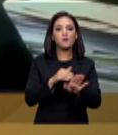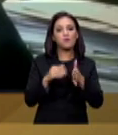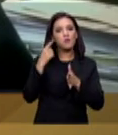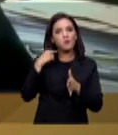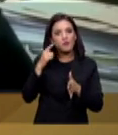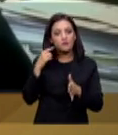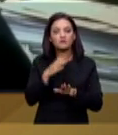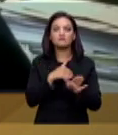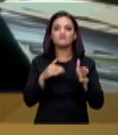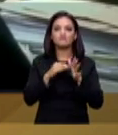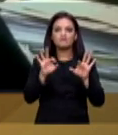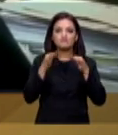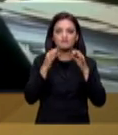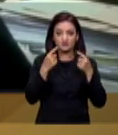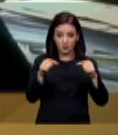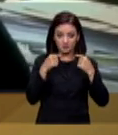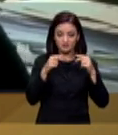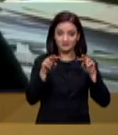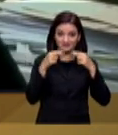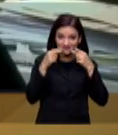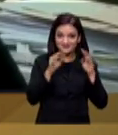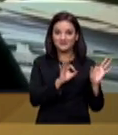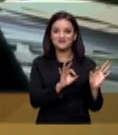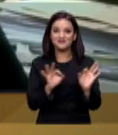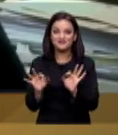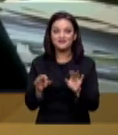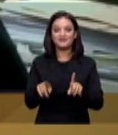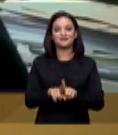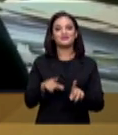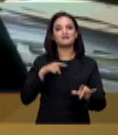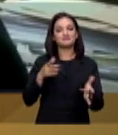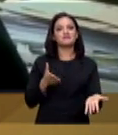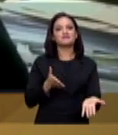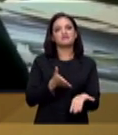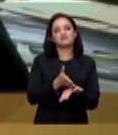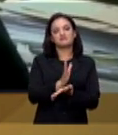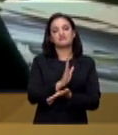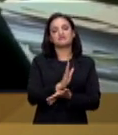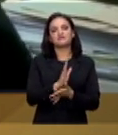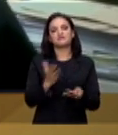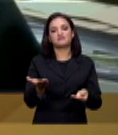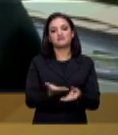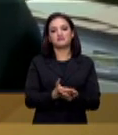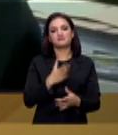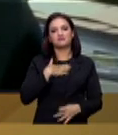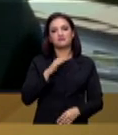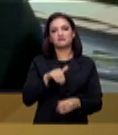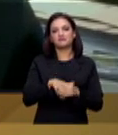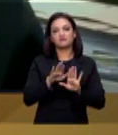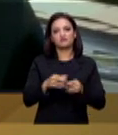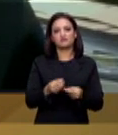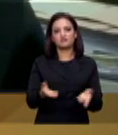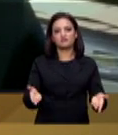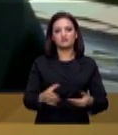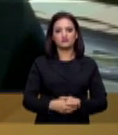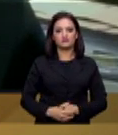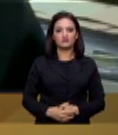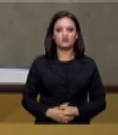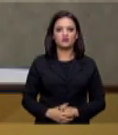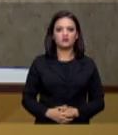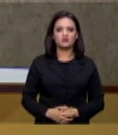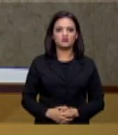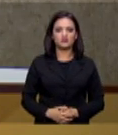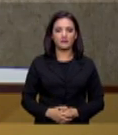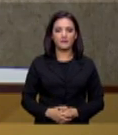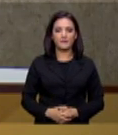eu também julgo procedente a ação na linha dos votos já proferidos, senhor presidente. Obrigado, ministro